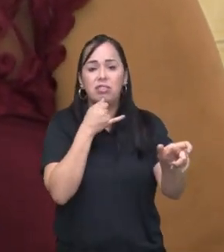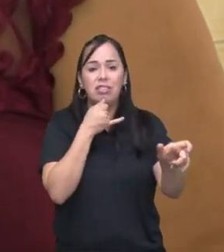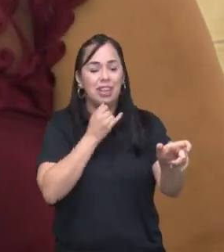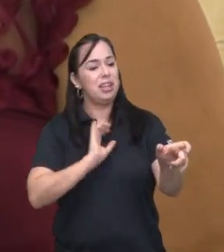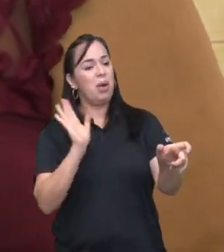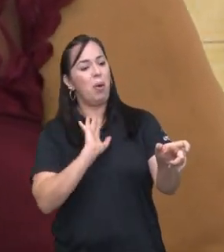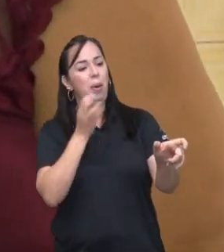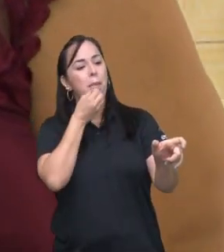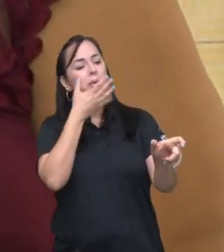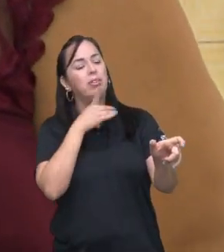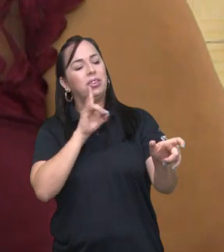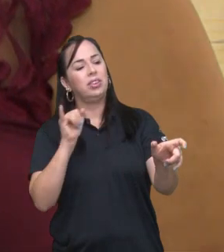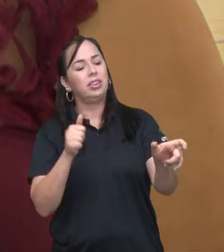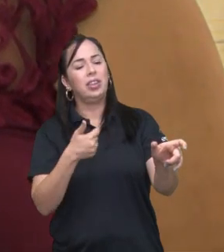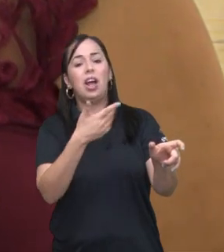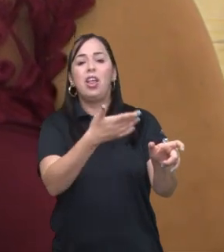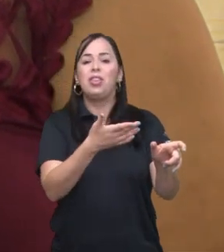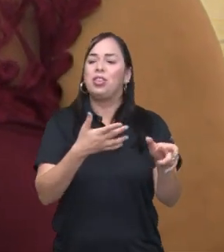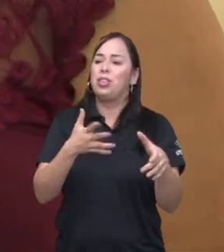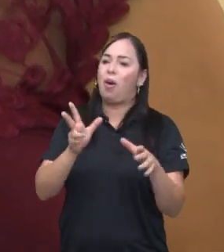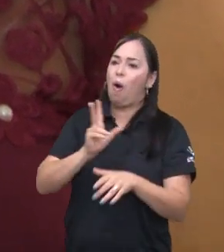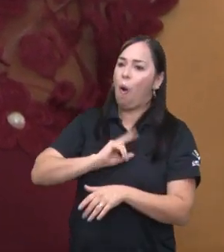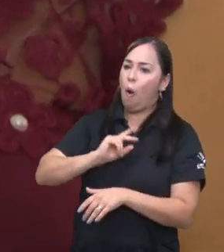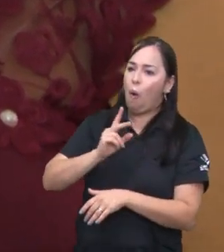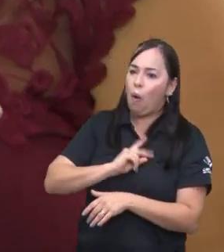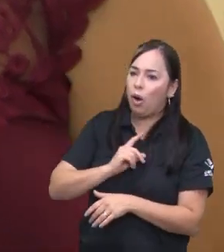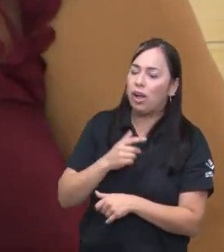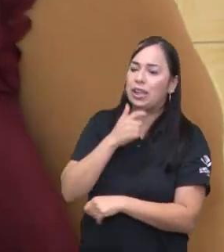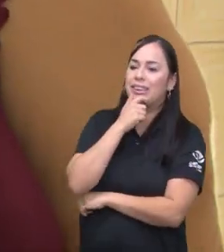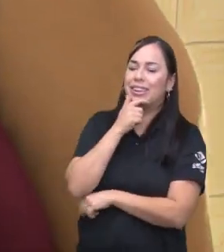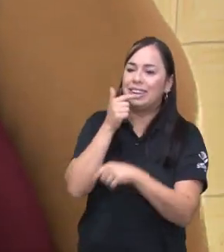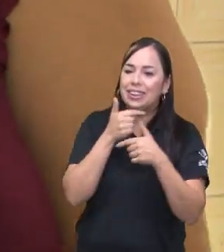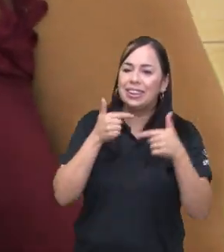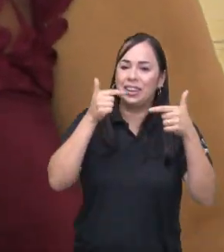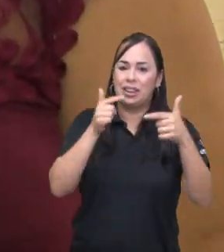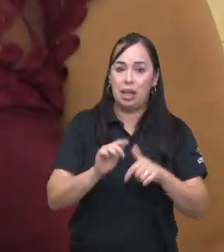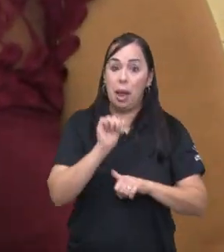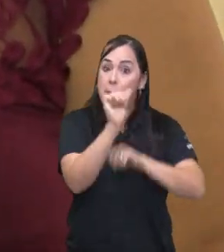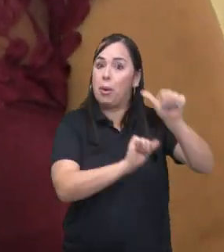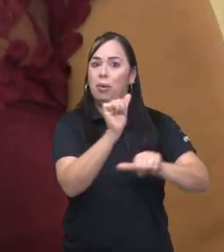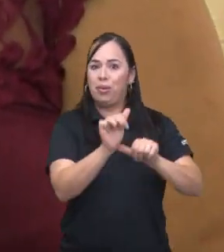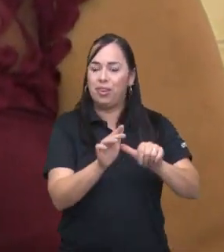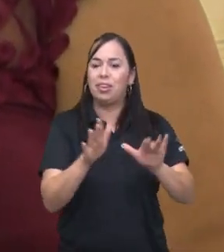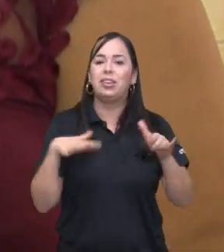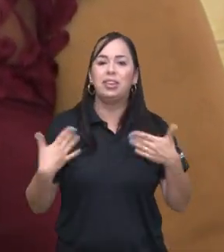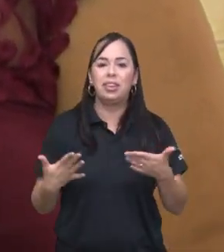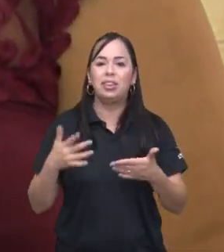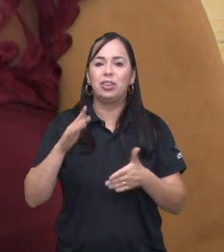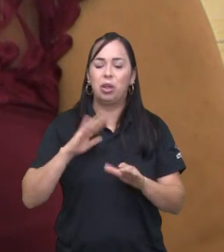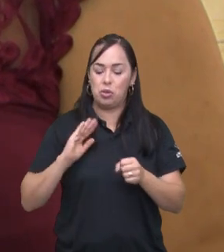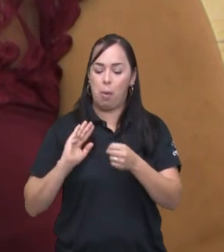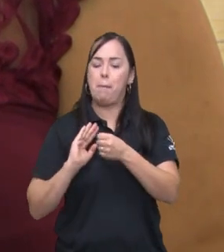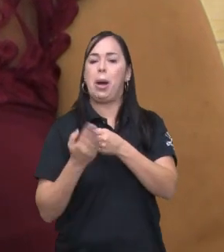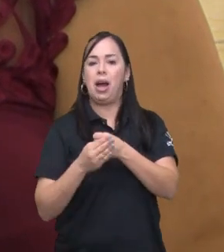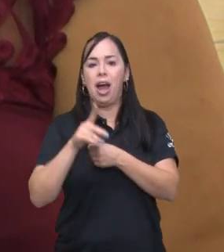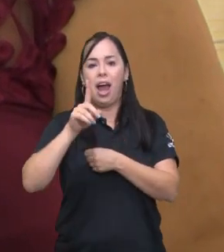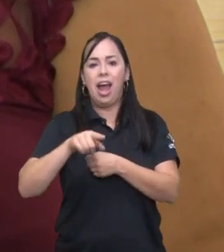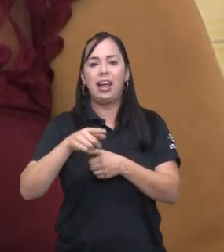dá, quantas pessoas, nossa, aquele dia você me deu um bom dia, eu estava na pior, hoje eu estou bem. Então, nosso bairro é assim,